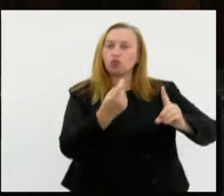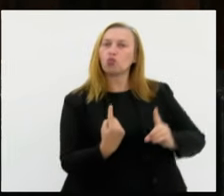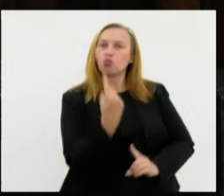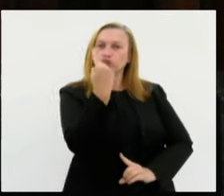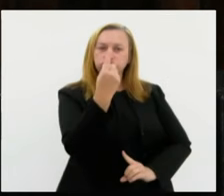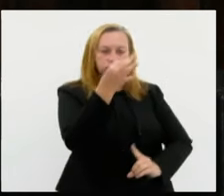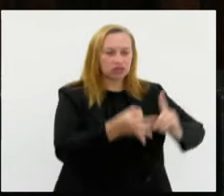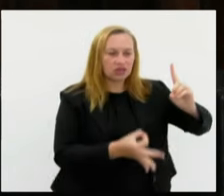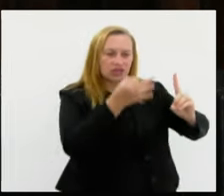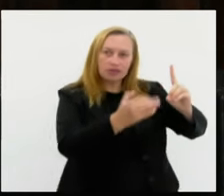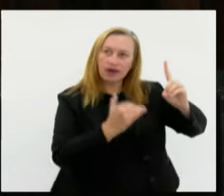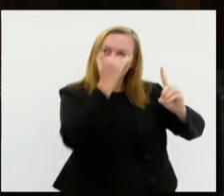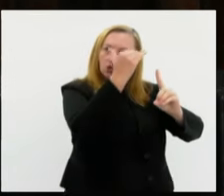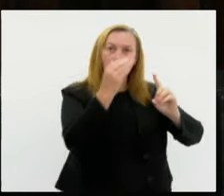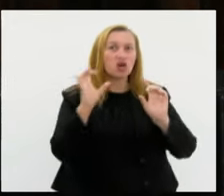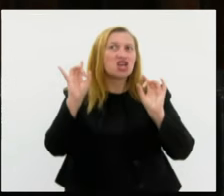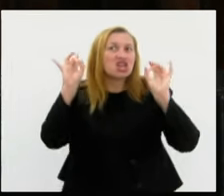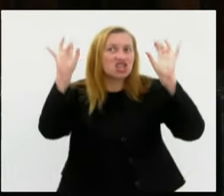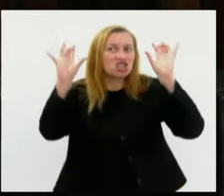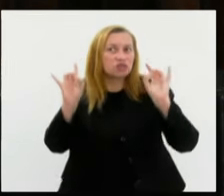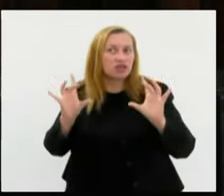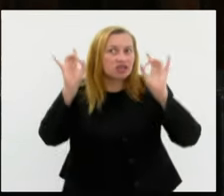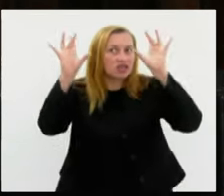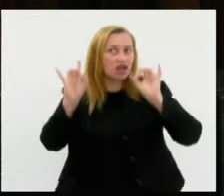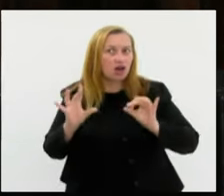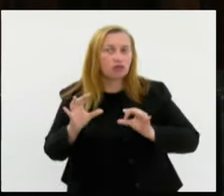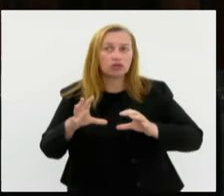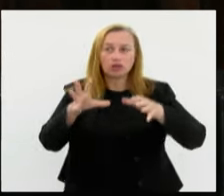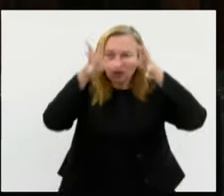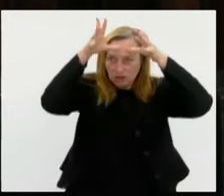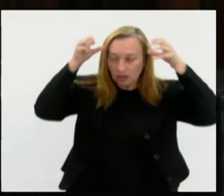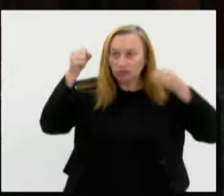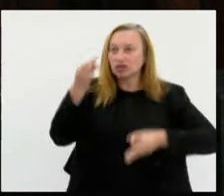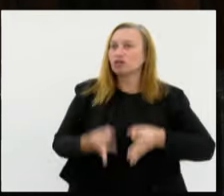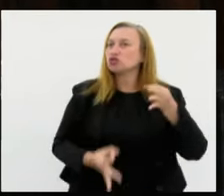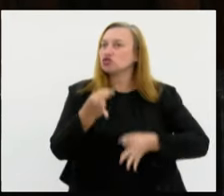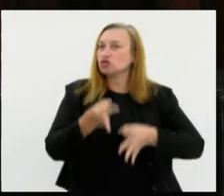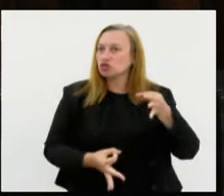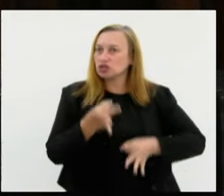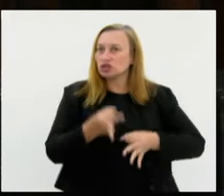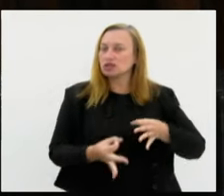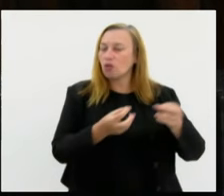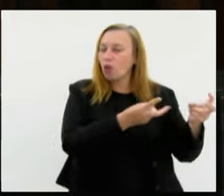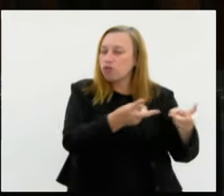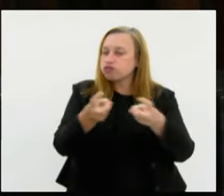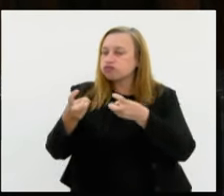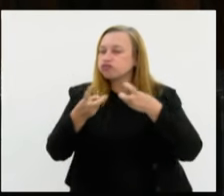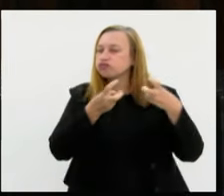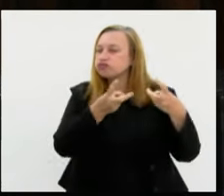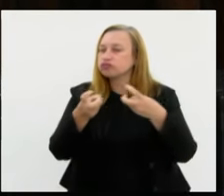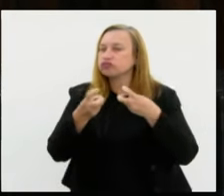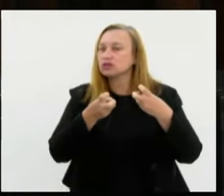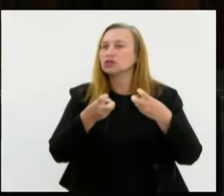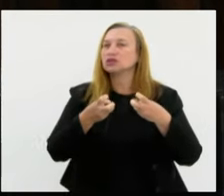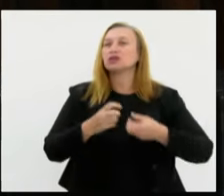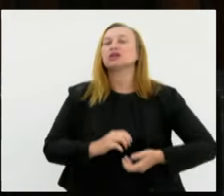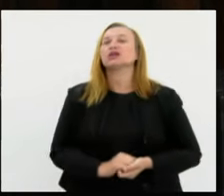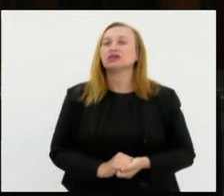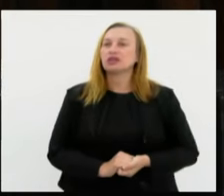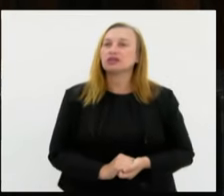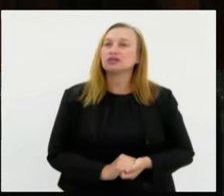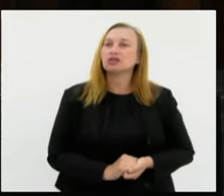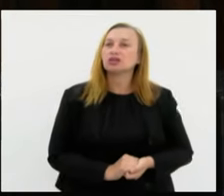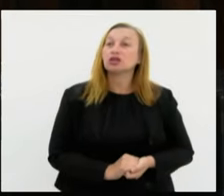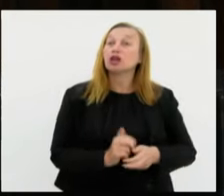órgão especial do Tribunal de Justiça do Rio de Janeiro, portanto, observada a prerrogativa em